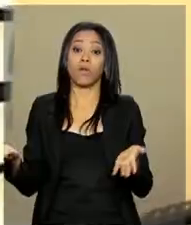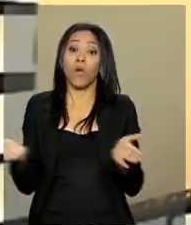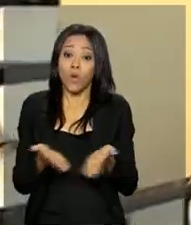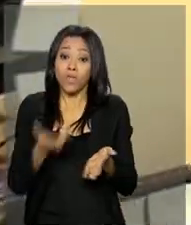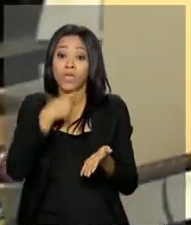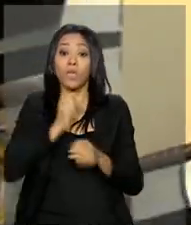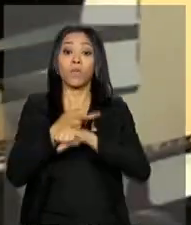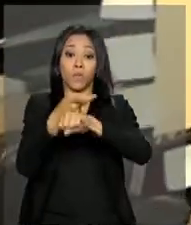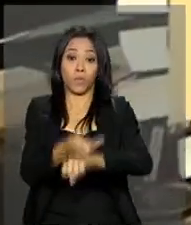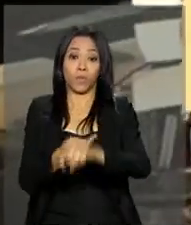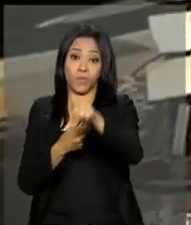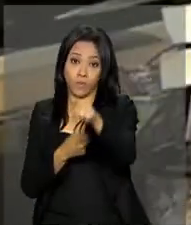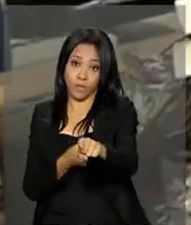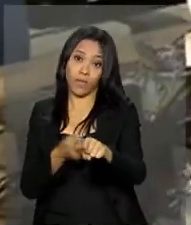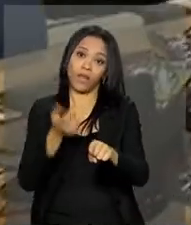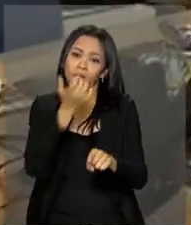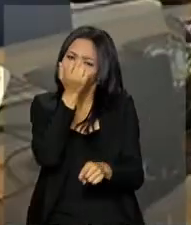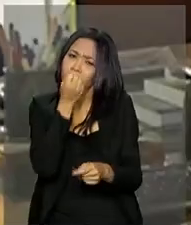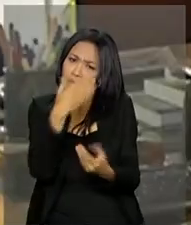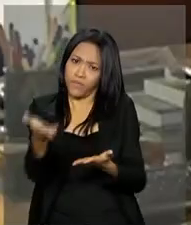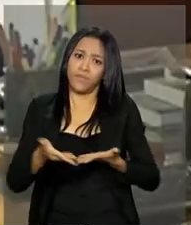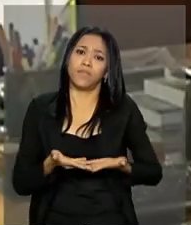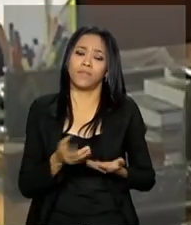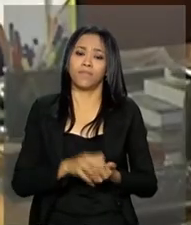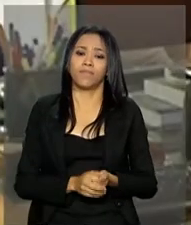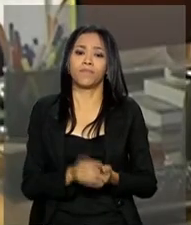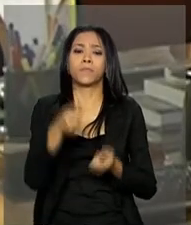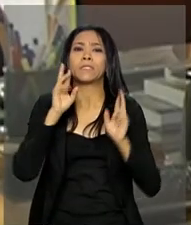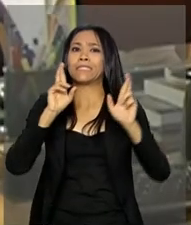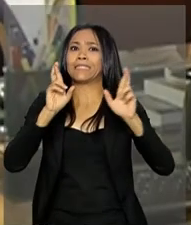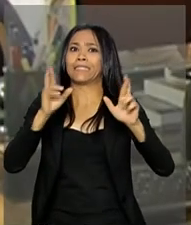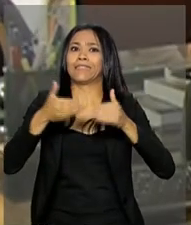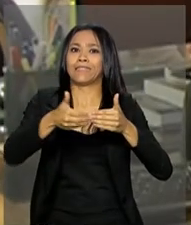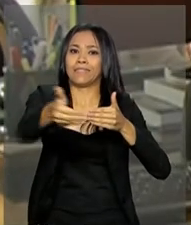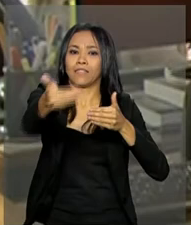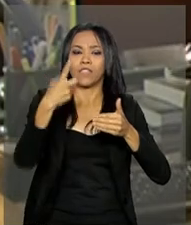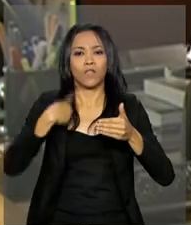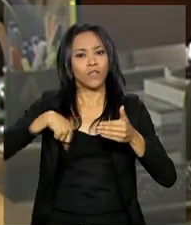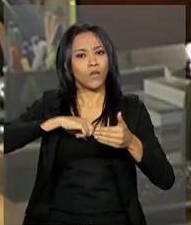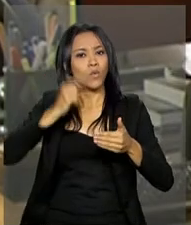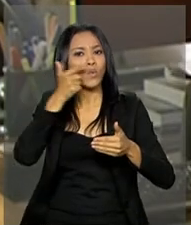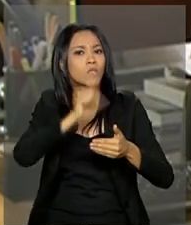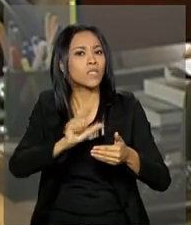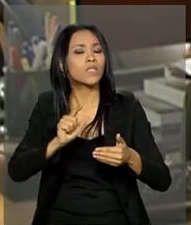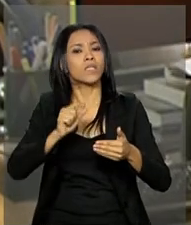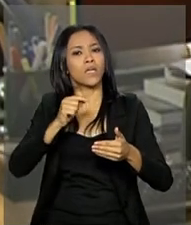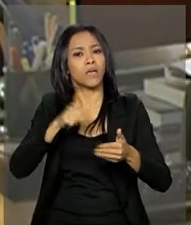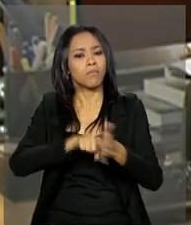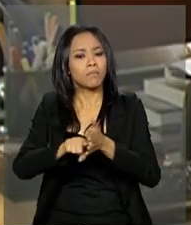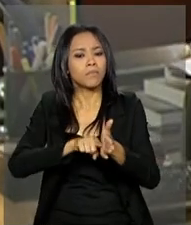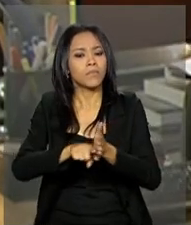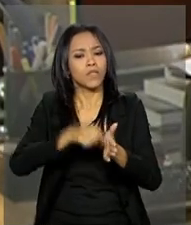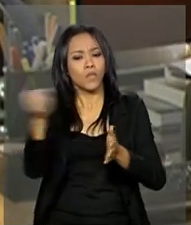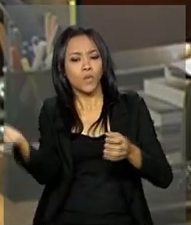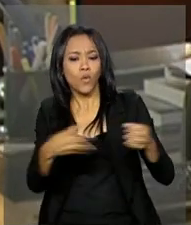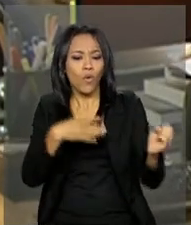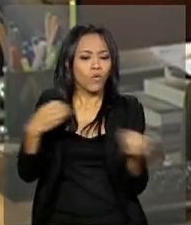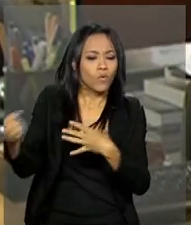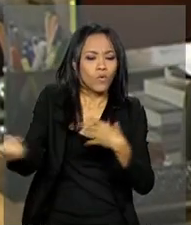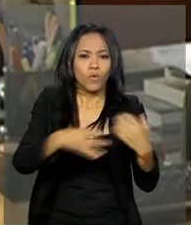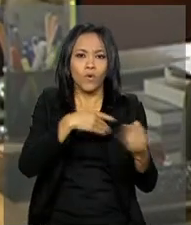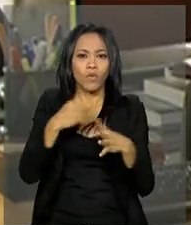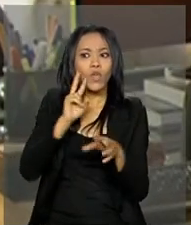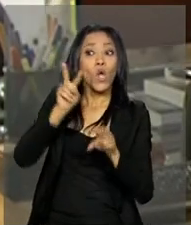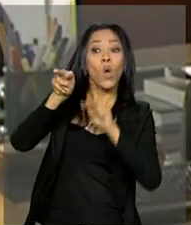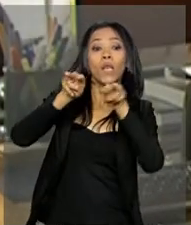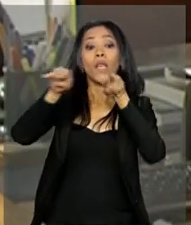negócios, essa iniciativa é muito bem-vinda. A perspectiva é que a gente consiga desenvolver produtos e olhar com inovação para o